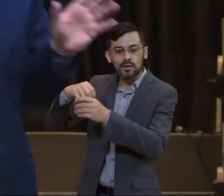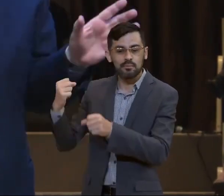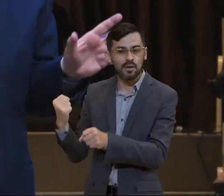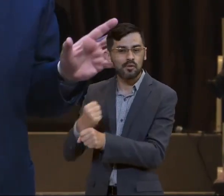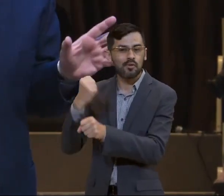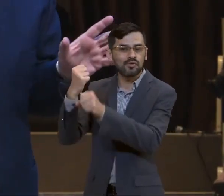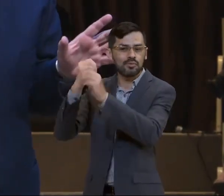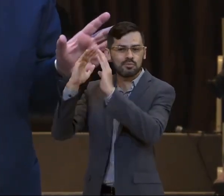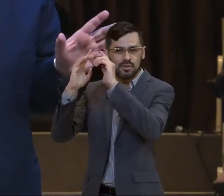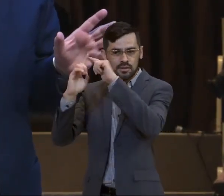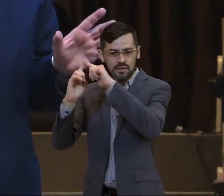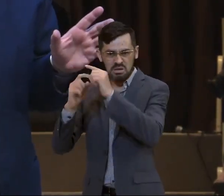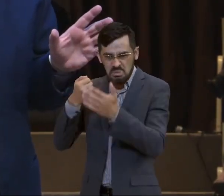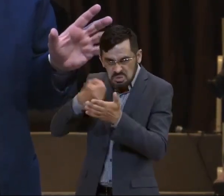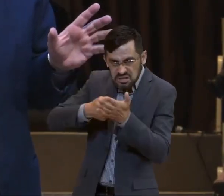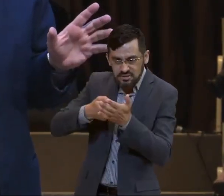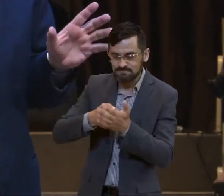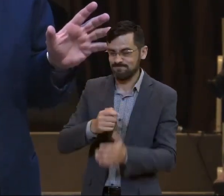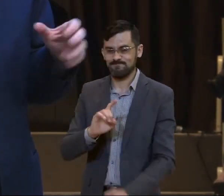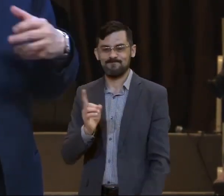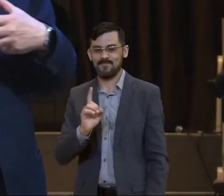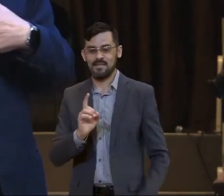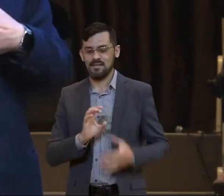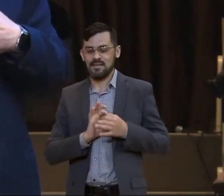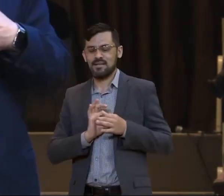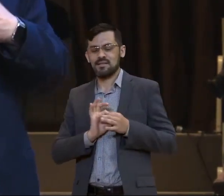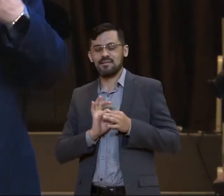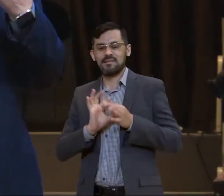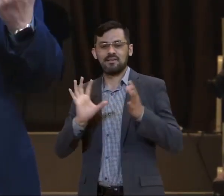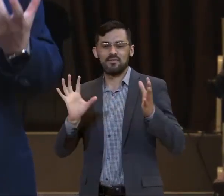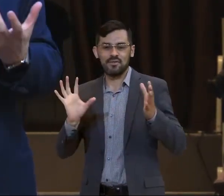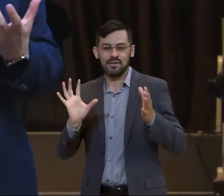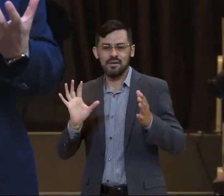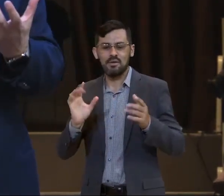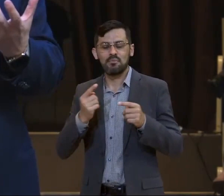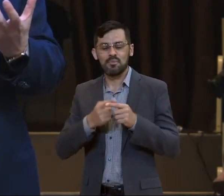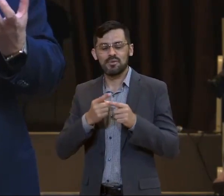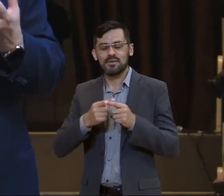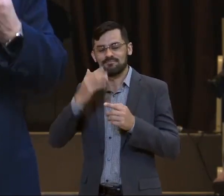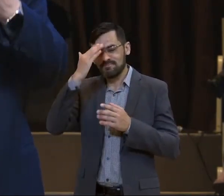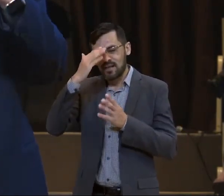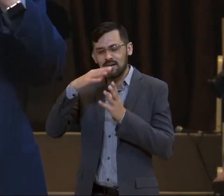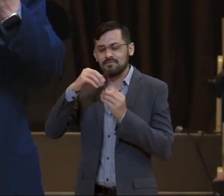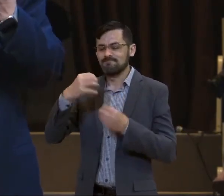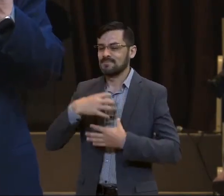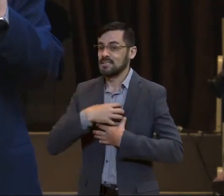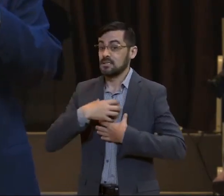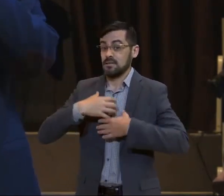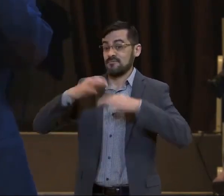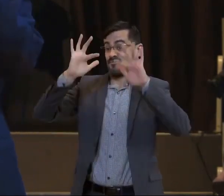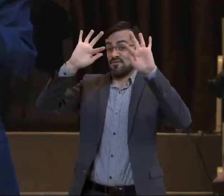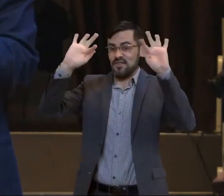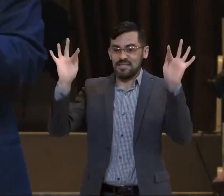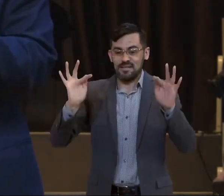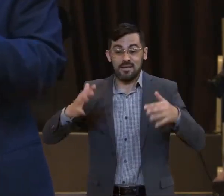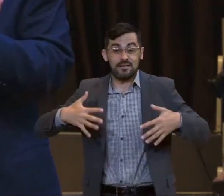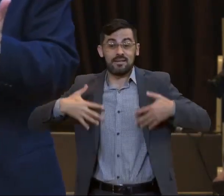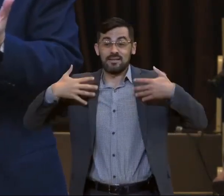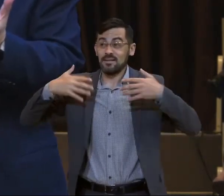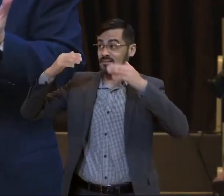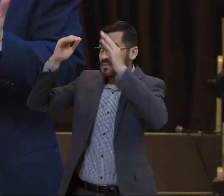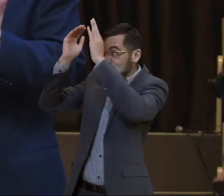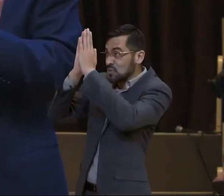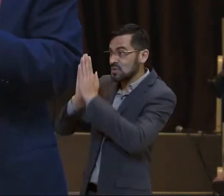E não era obrigação, era fruto da alma que sentia alegria em adorar a